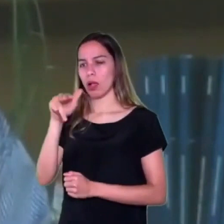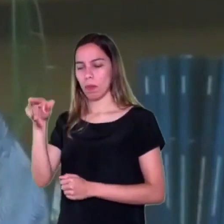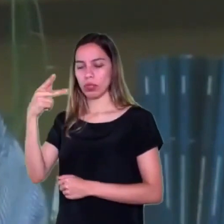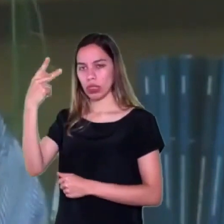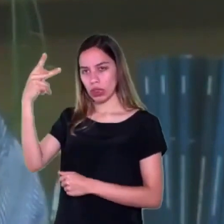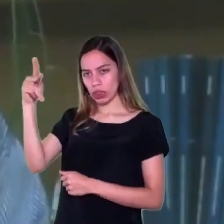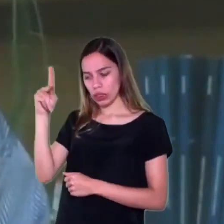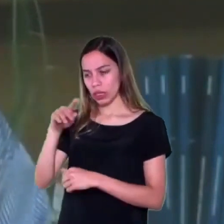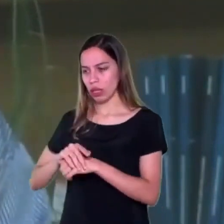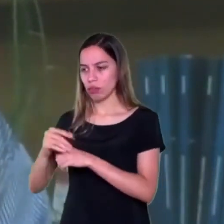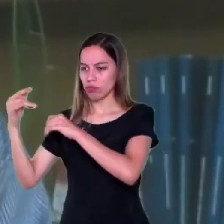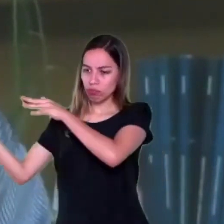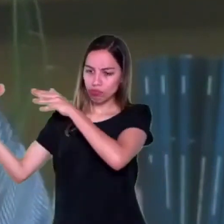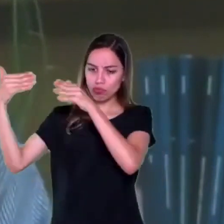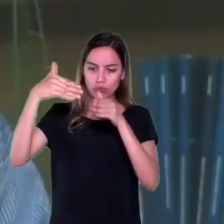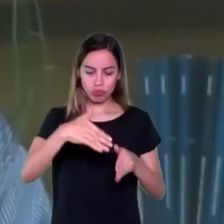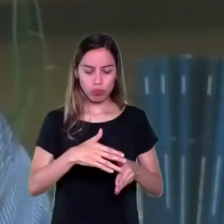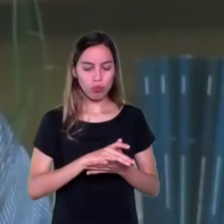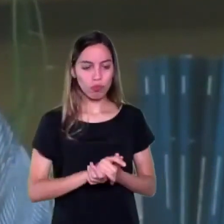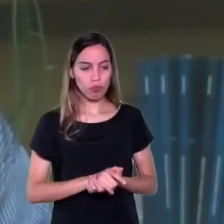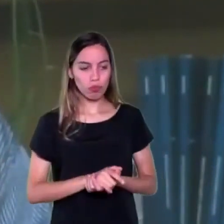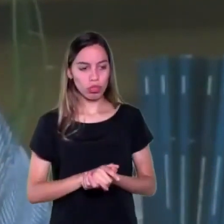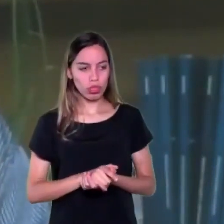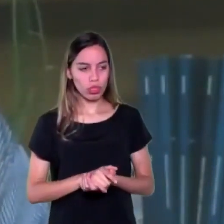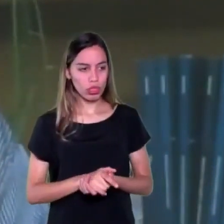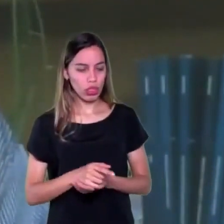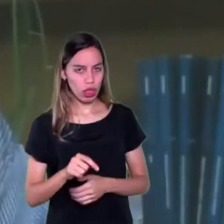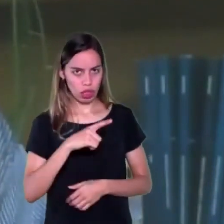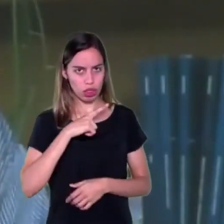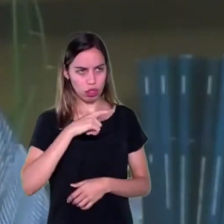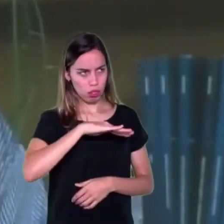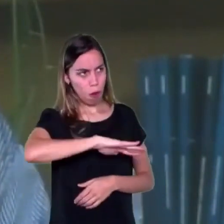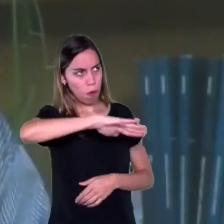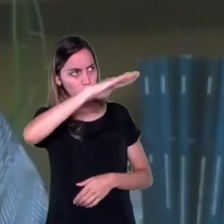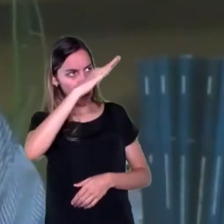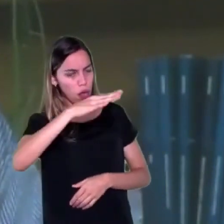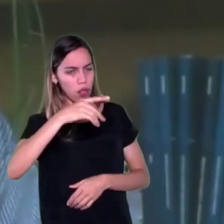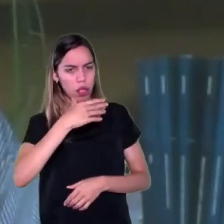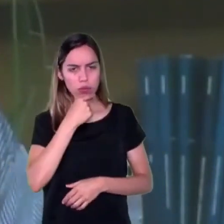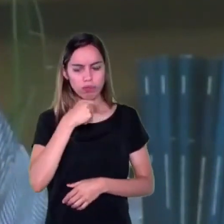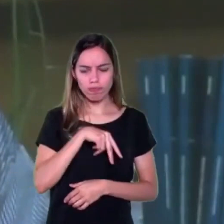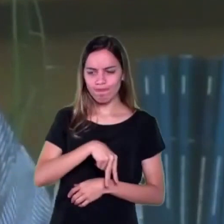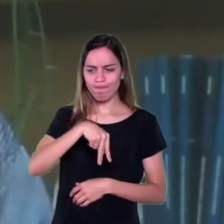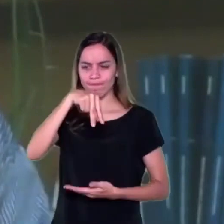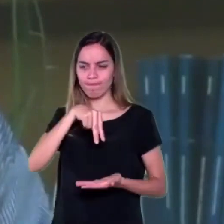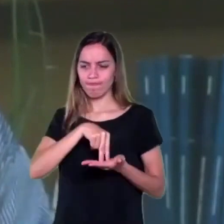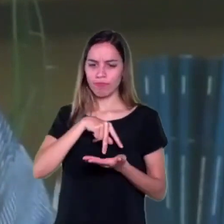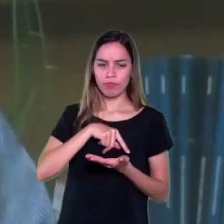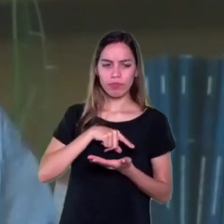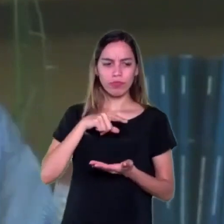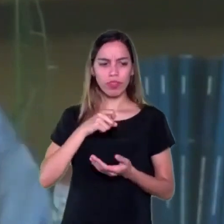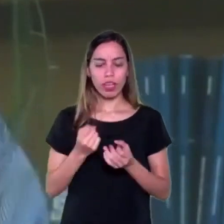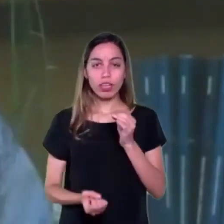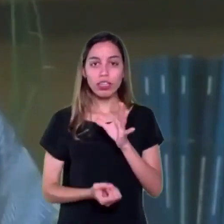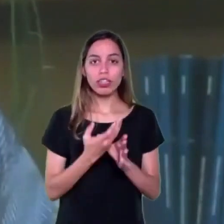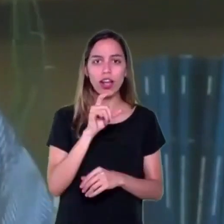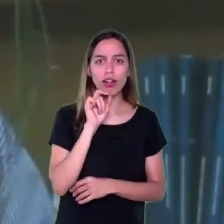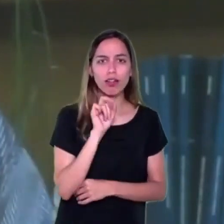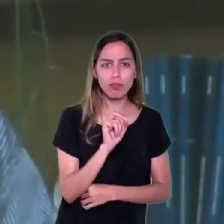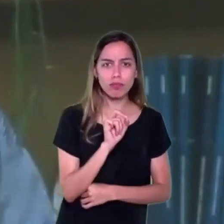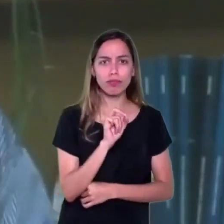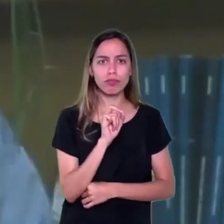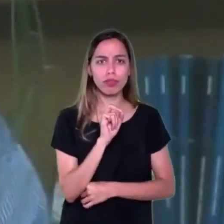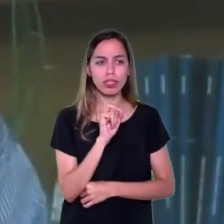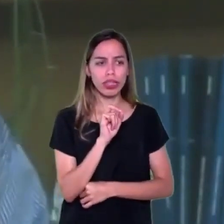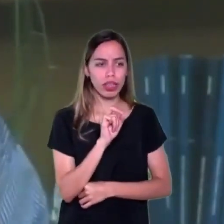E no Alto do Rosário, aqui em Itaúna, eles fundaram o que viria a ser o